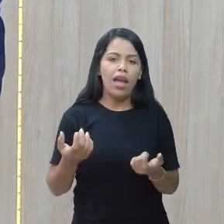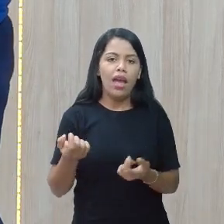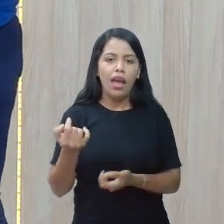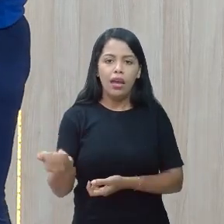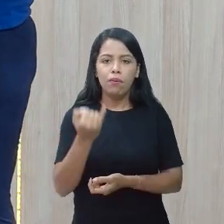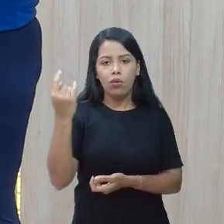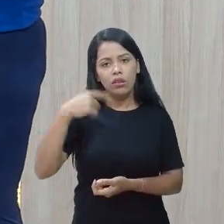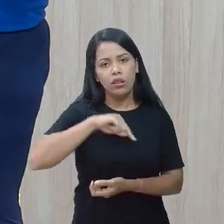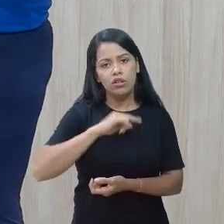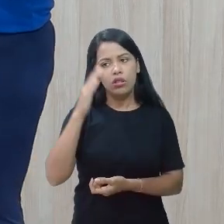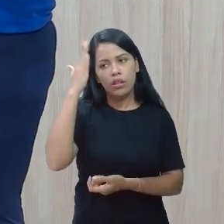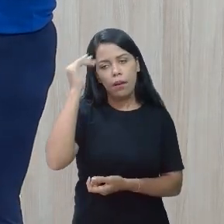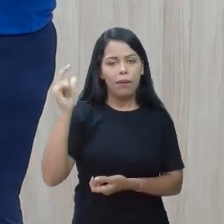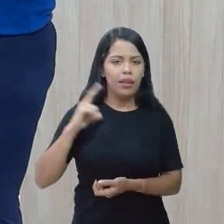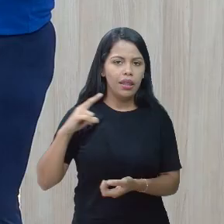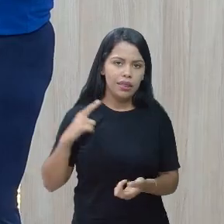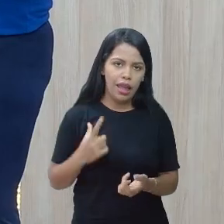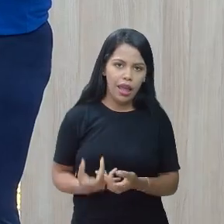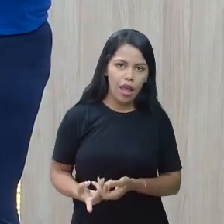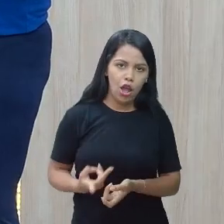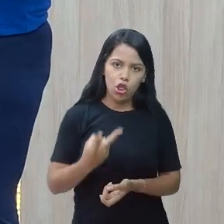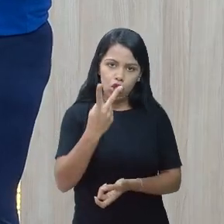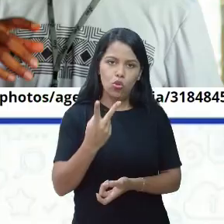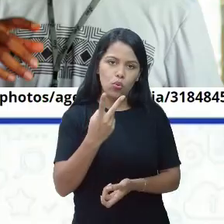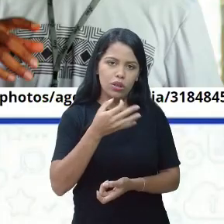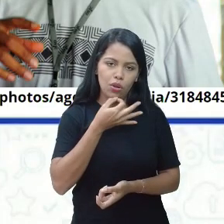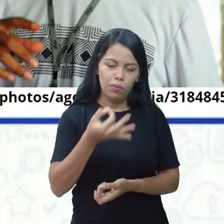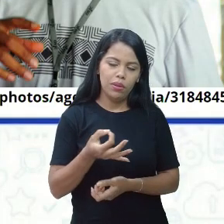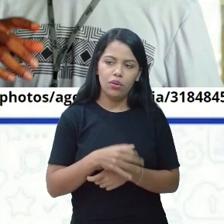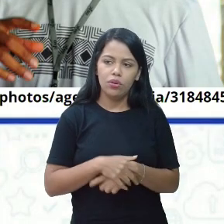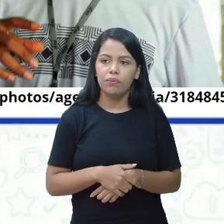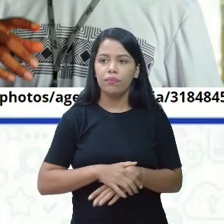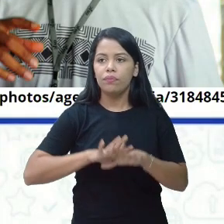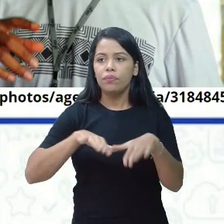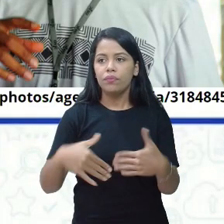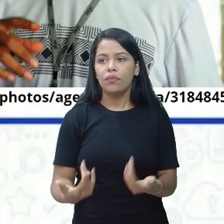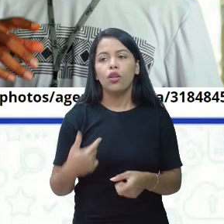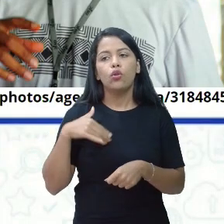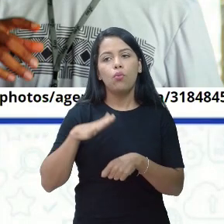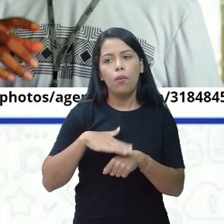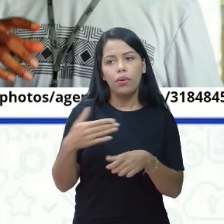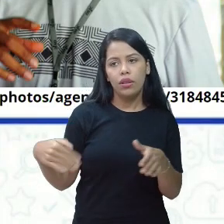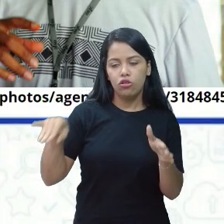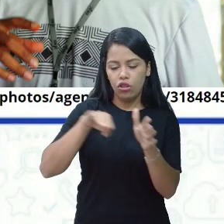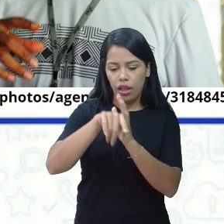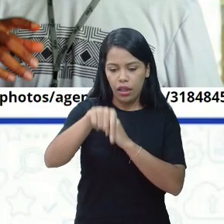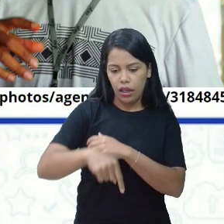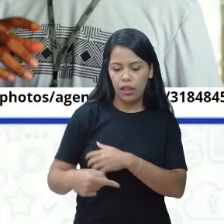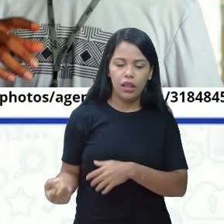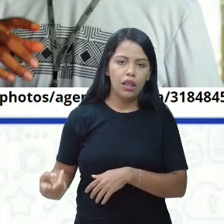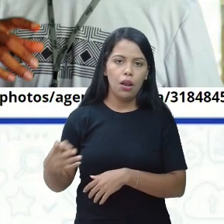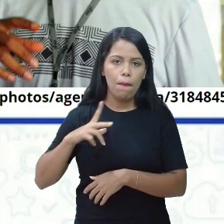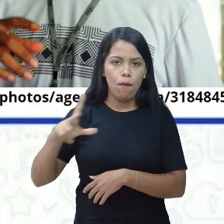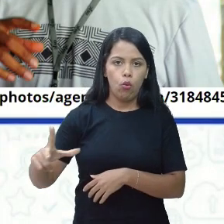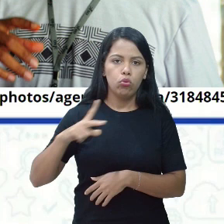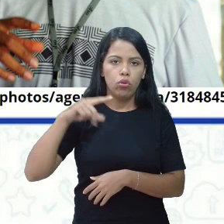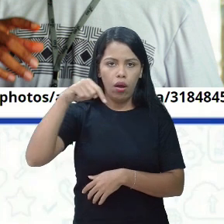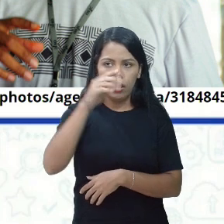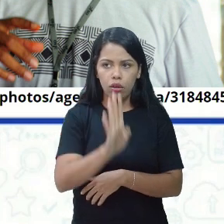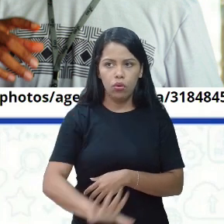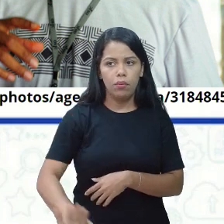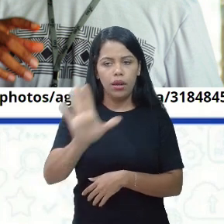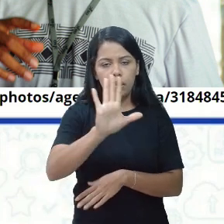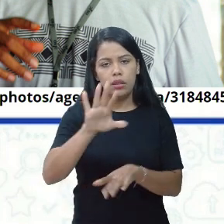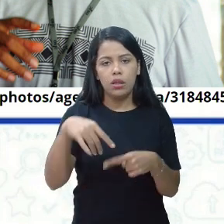controvérsia, né? Então, no momento da chegada dos portugueses, os povos nativos eram seminômades, porque eles habitavam uma